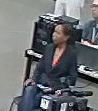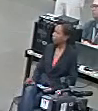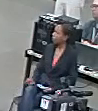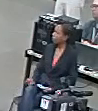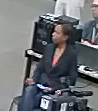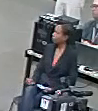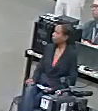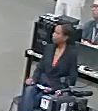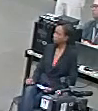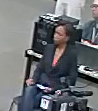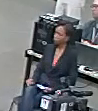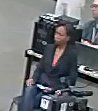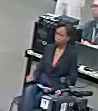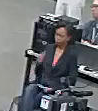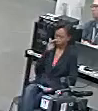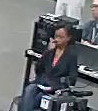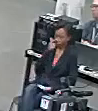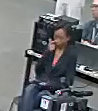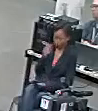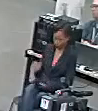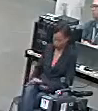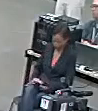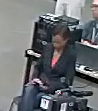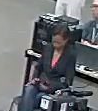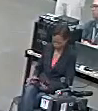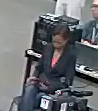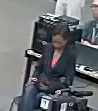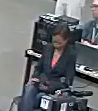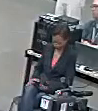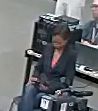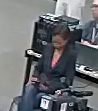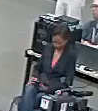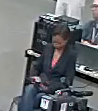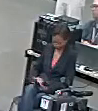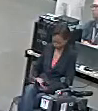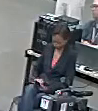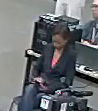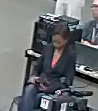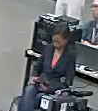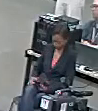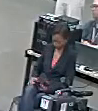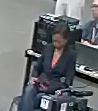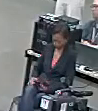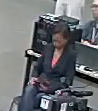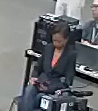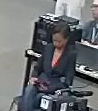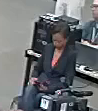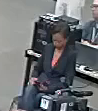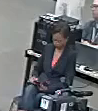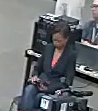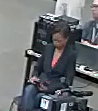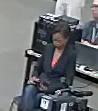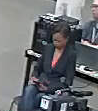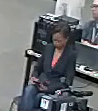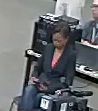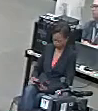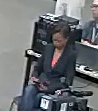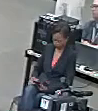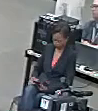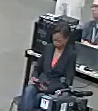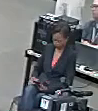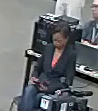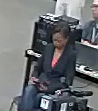imetro esse parecer não ele em momento algum vê alguma coisa que descaracteriza o prazo da